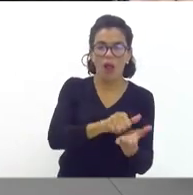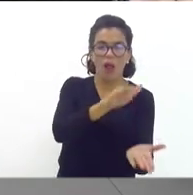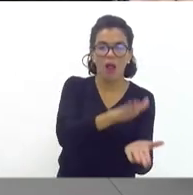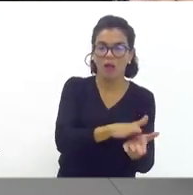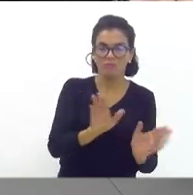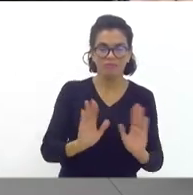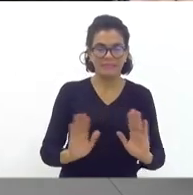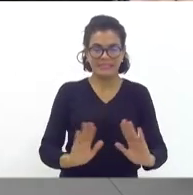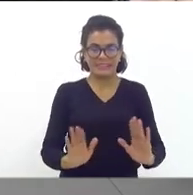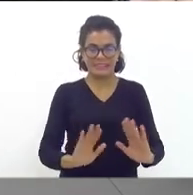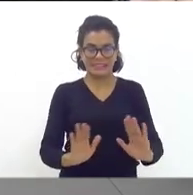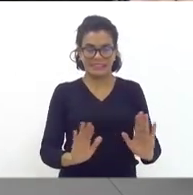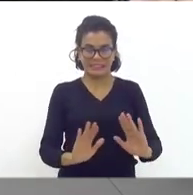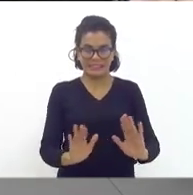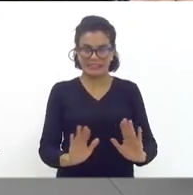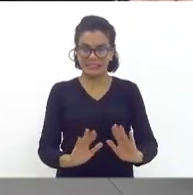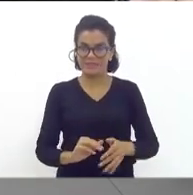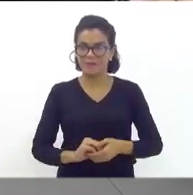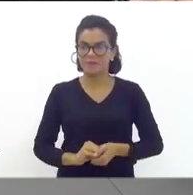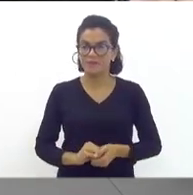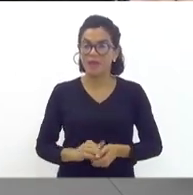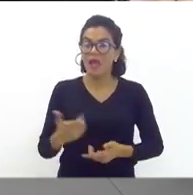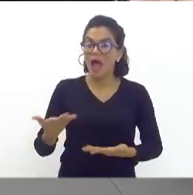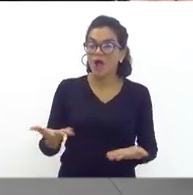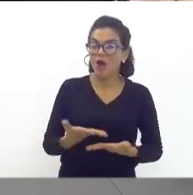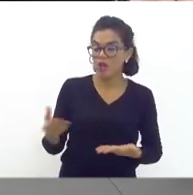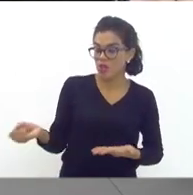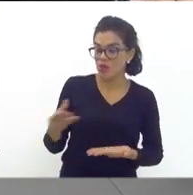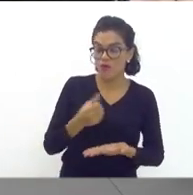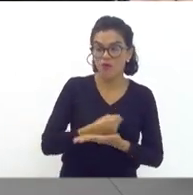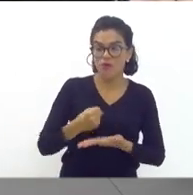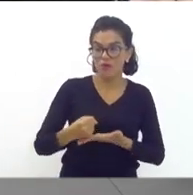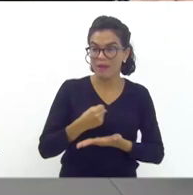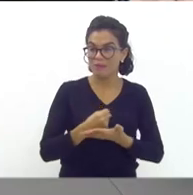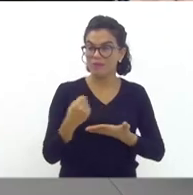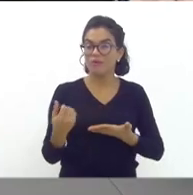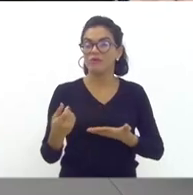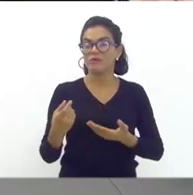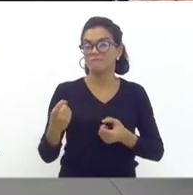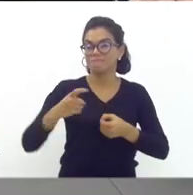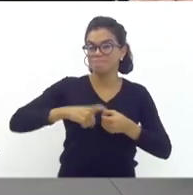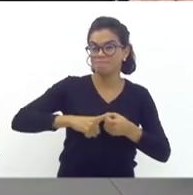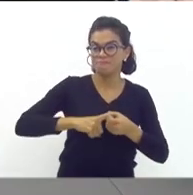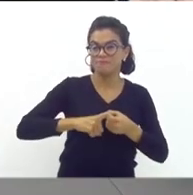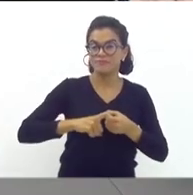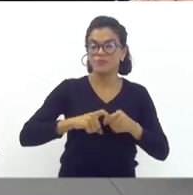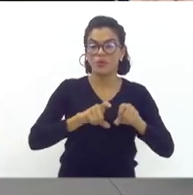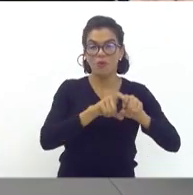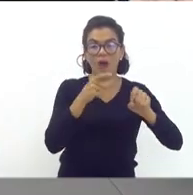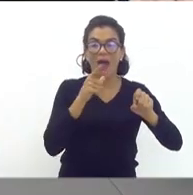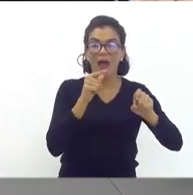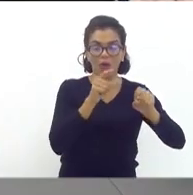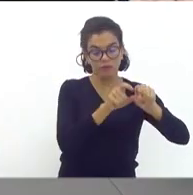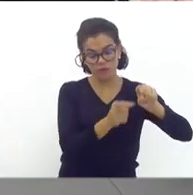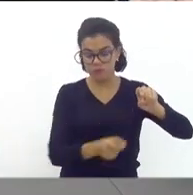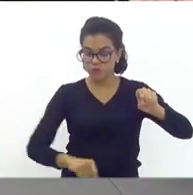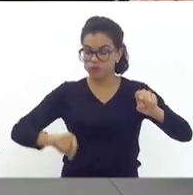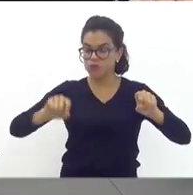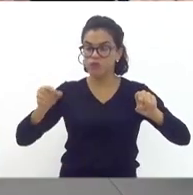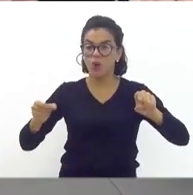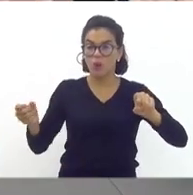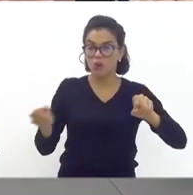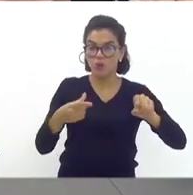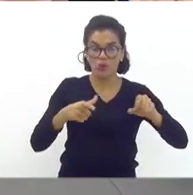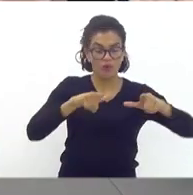da concessionária pro senhor ter ideia né esse novo contrato de concessão do saneamento é os novos loteamentos